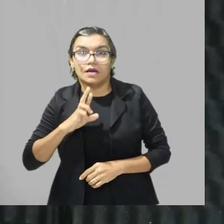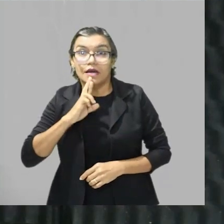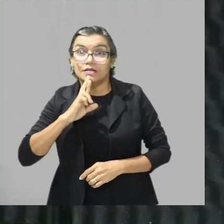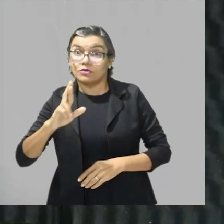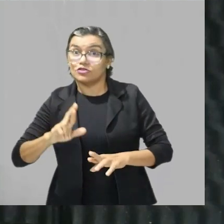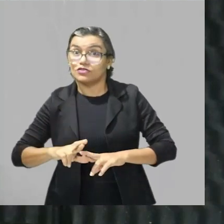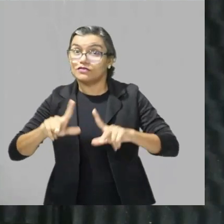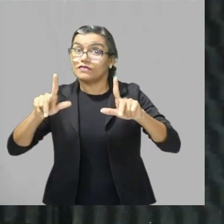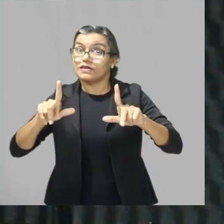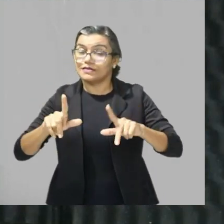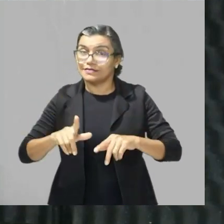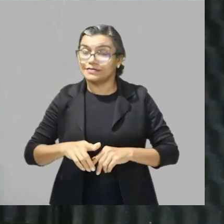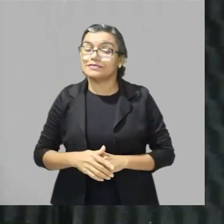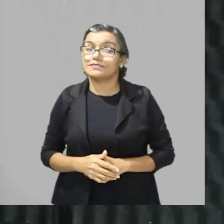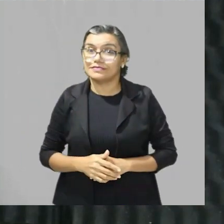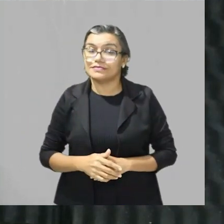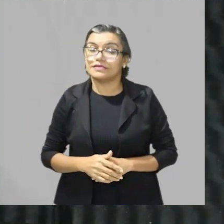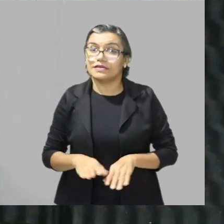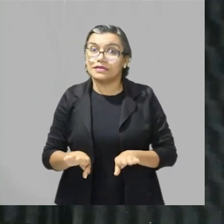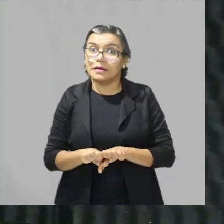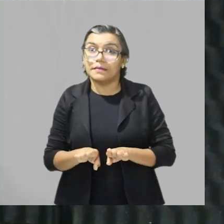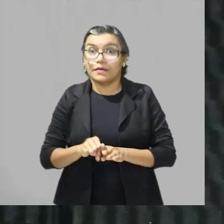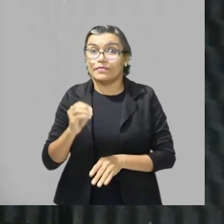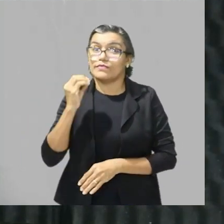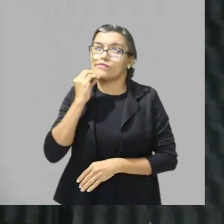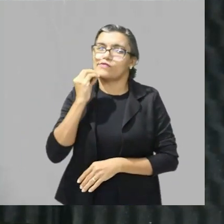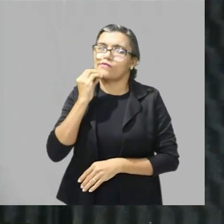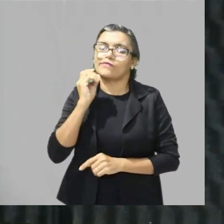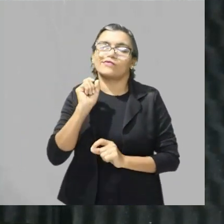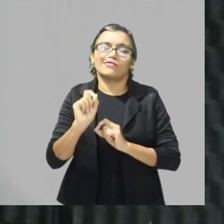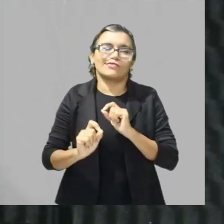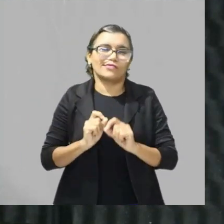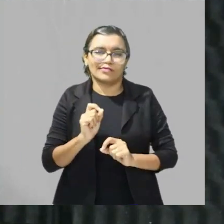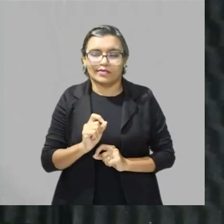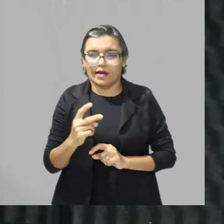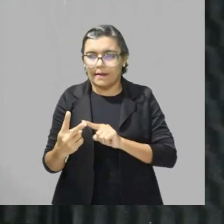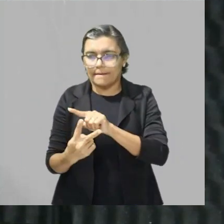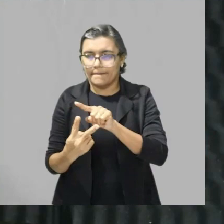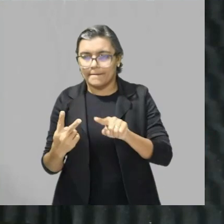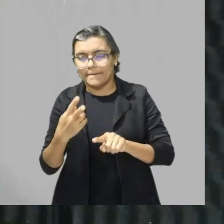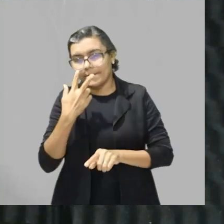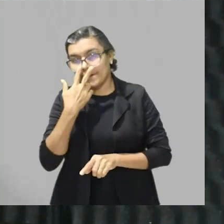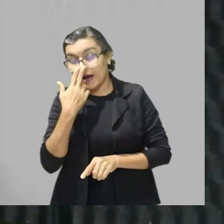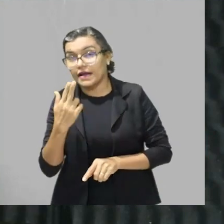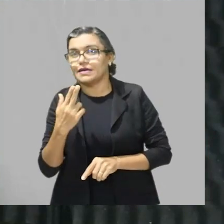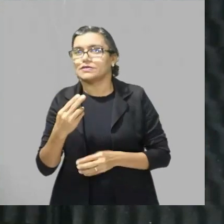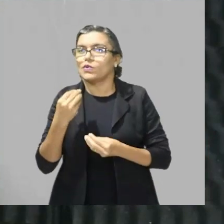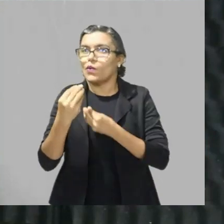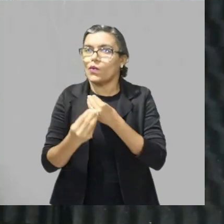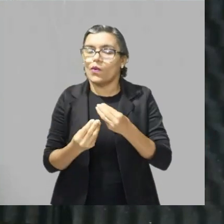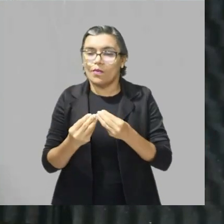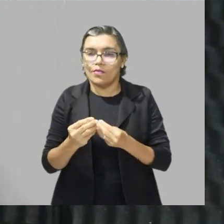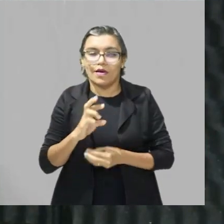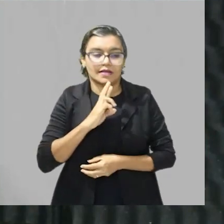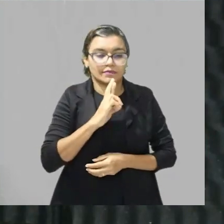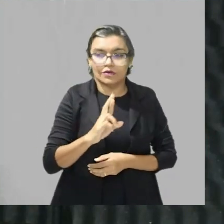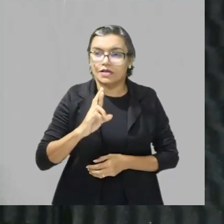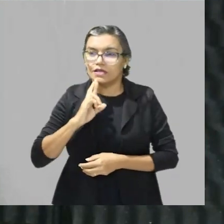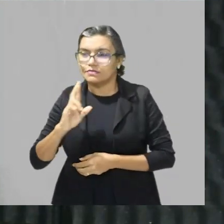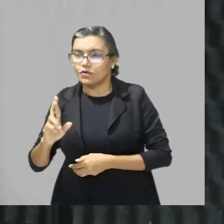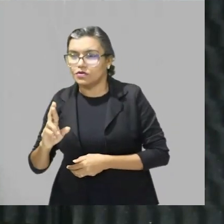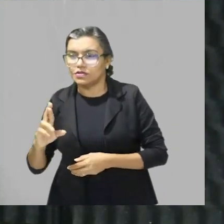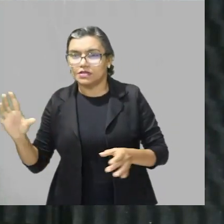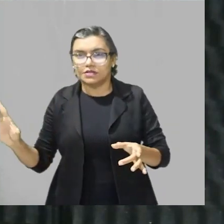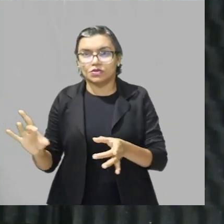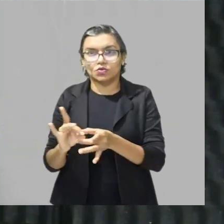diferenciadas e claro sendo elas praticamente inconciliáveis eu não tenho como unir as duas Porque elas